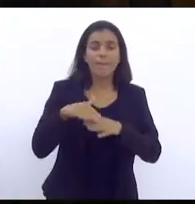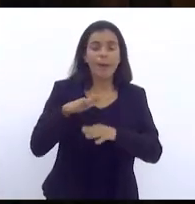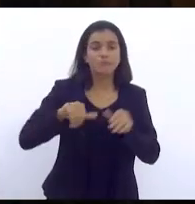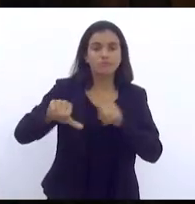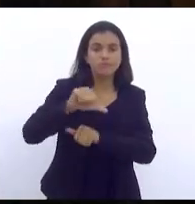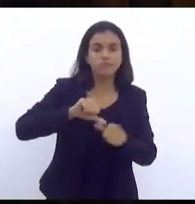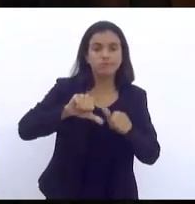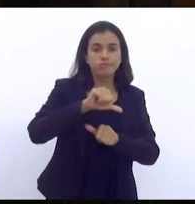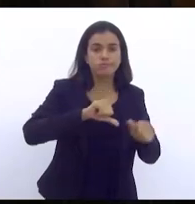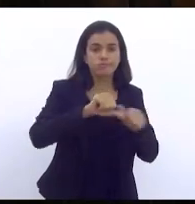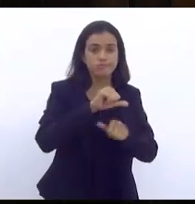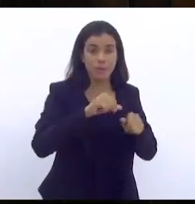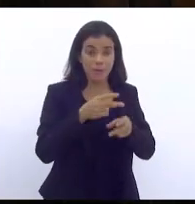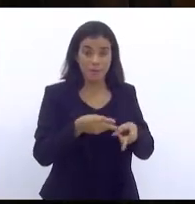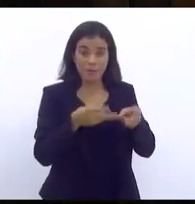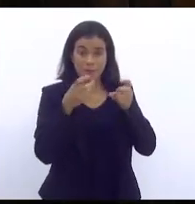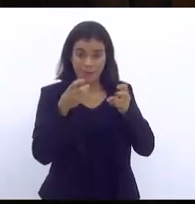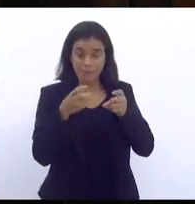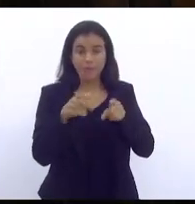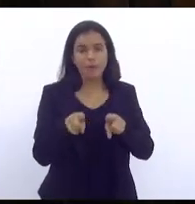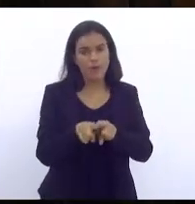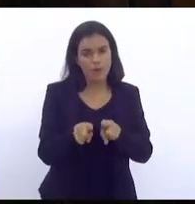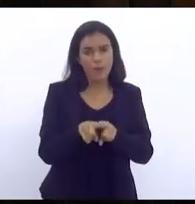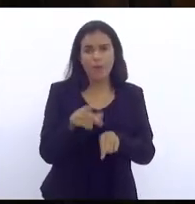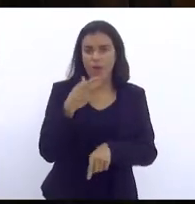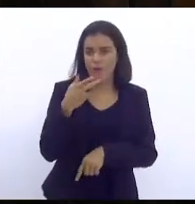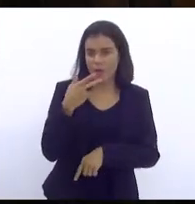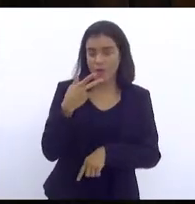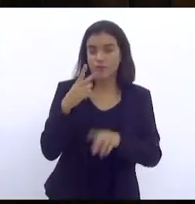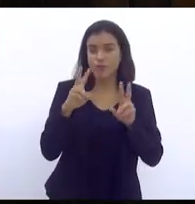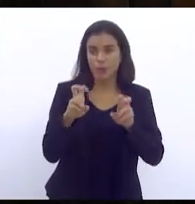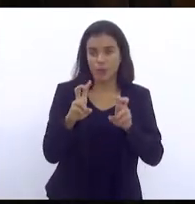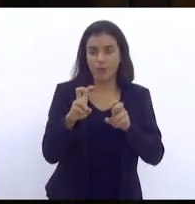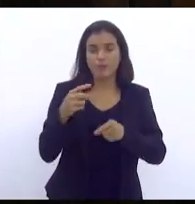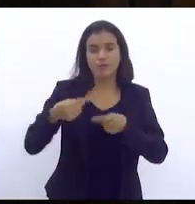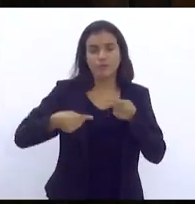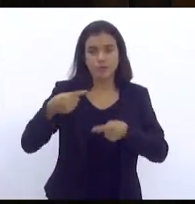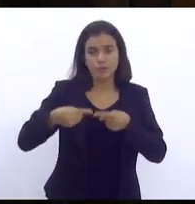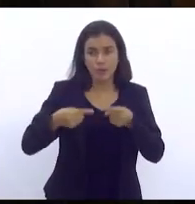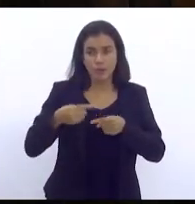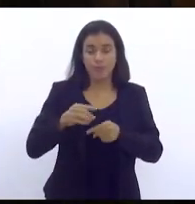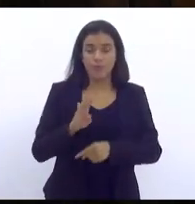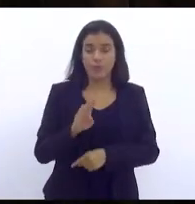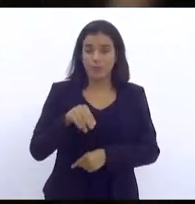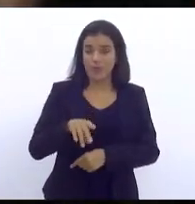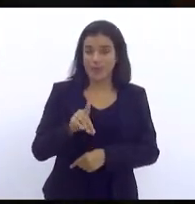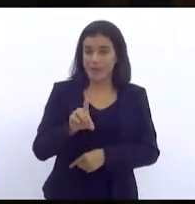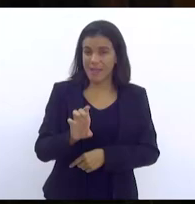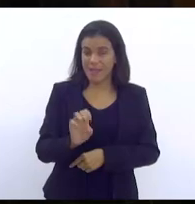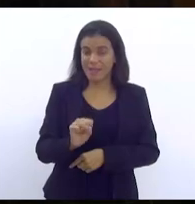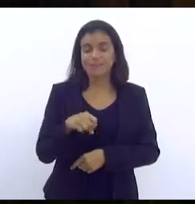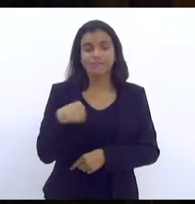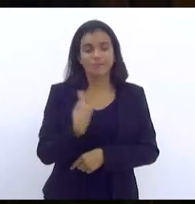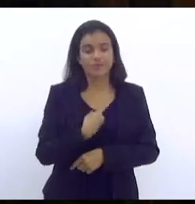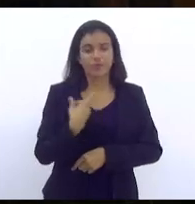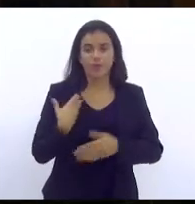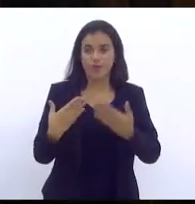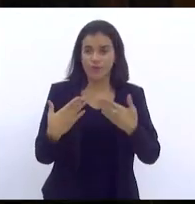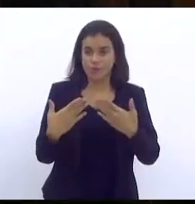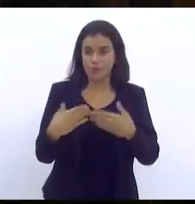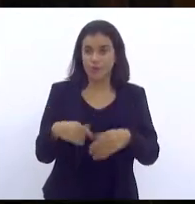atualizando percebe eu falo na discussão do bns nós conversamos com eles Inclusive eu